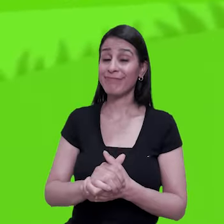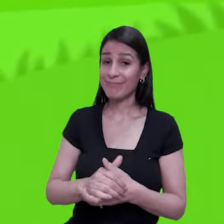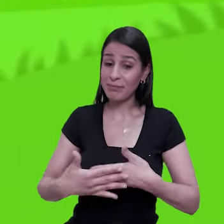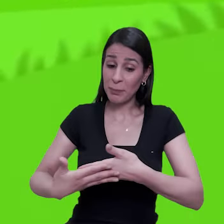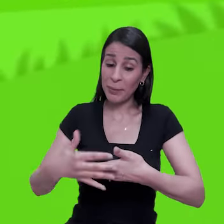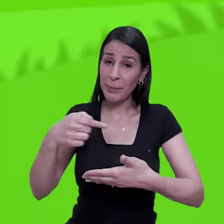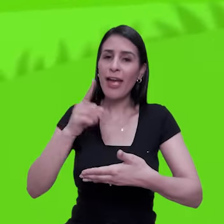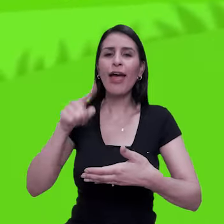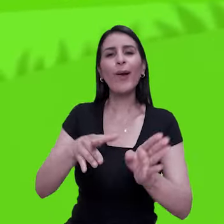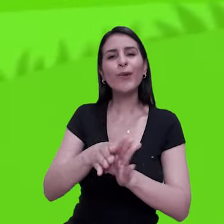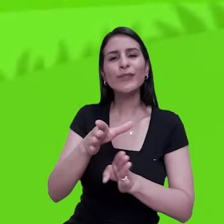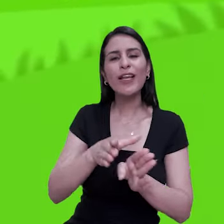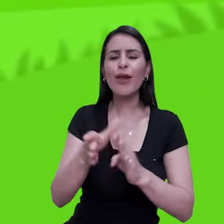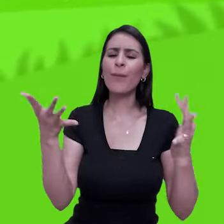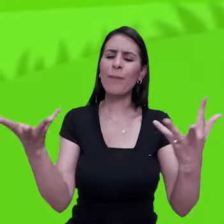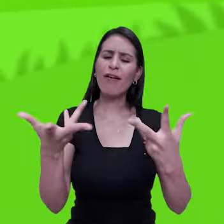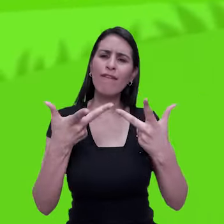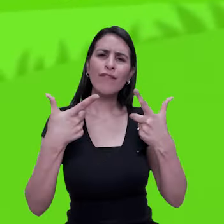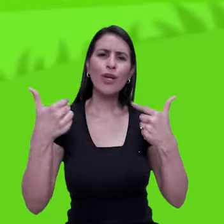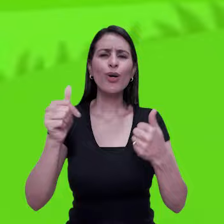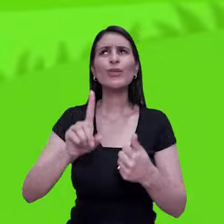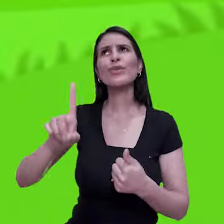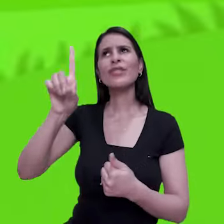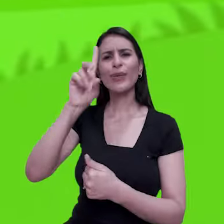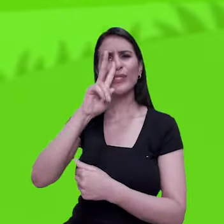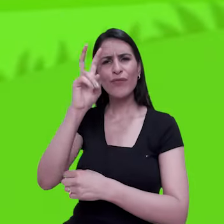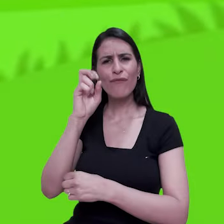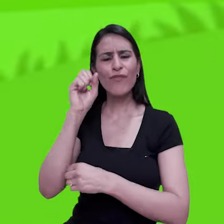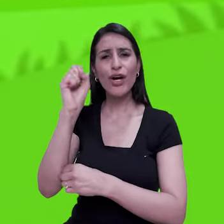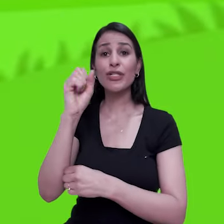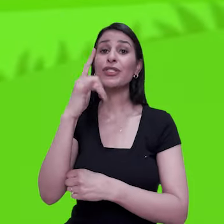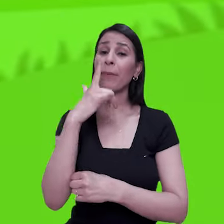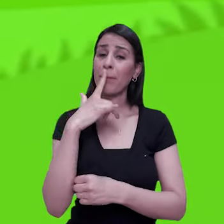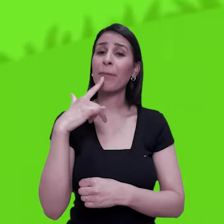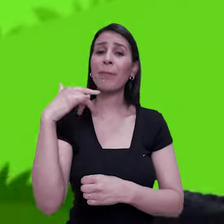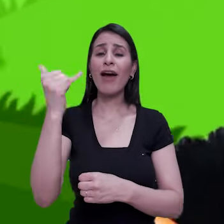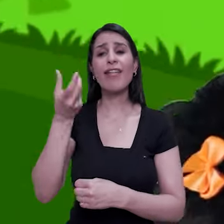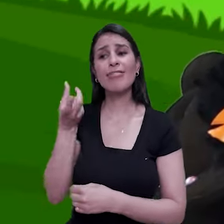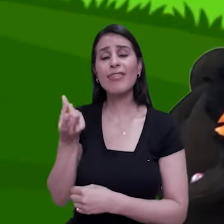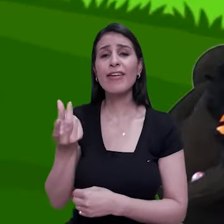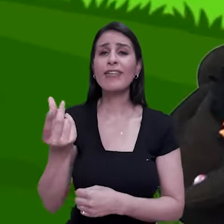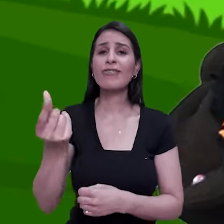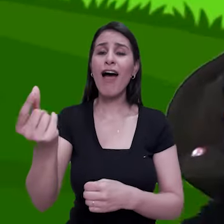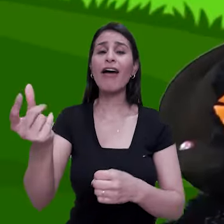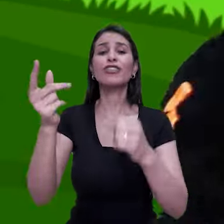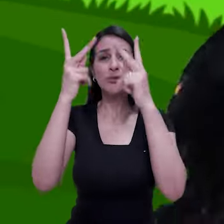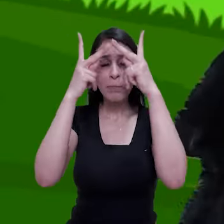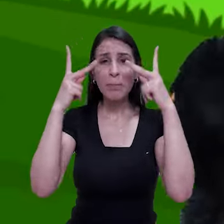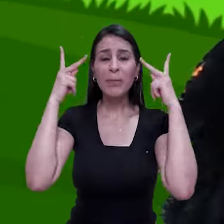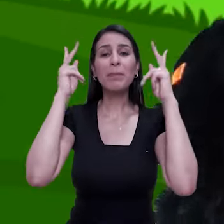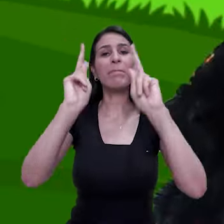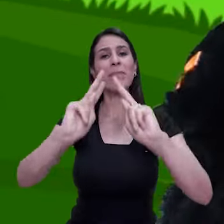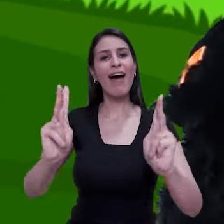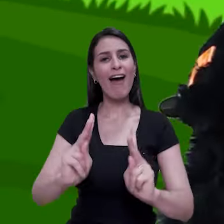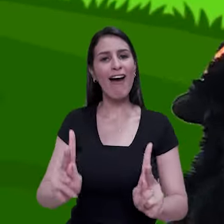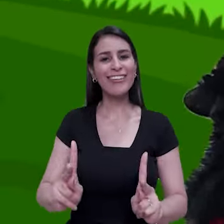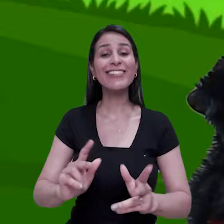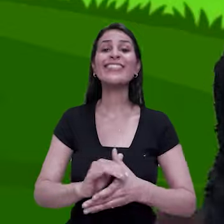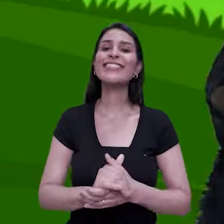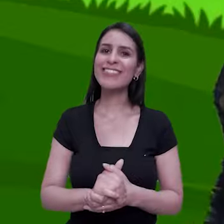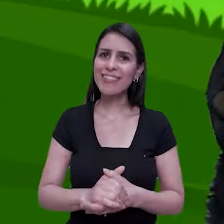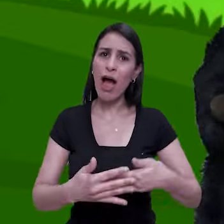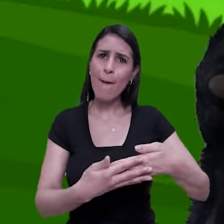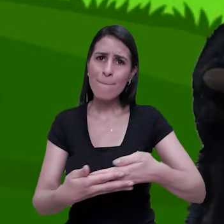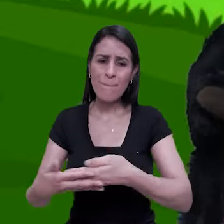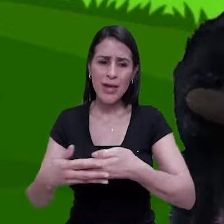Conselheiro Maravilhoso, Deus Forte, Pai da Eternidade e Príncipe da Paz. Essa criança